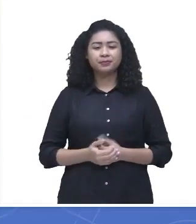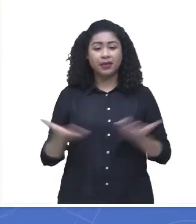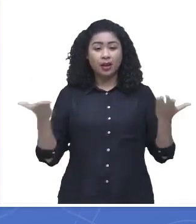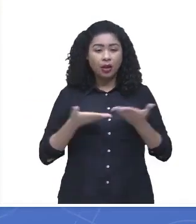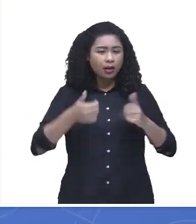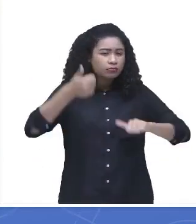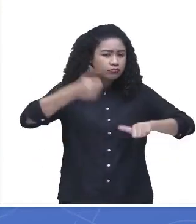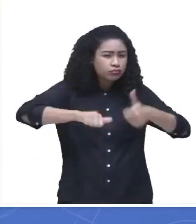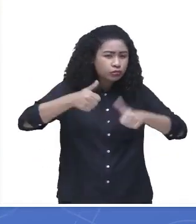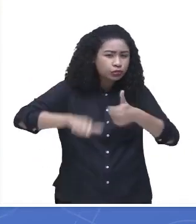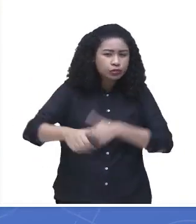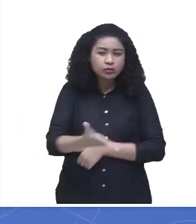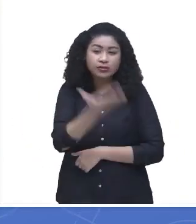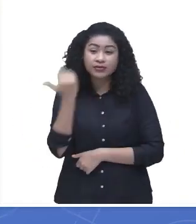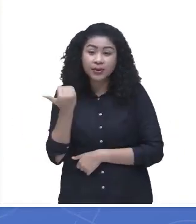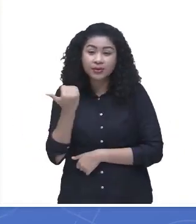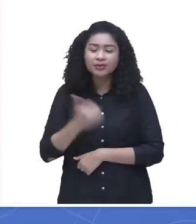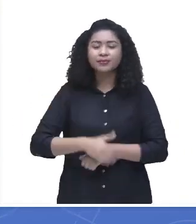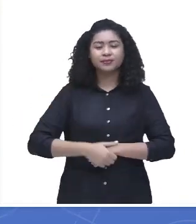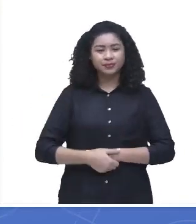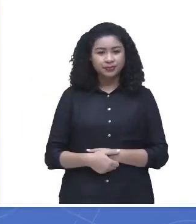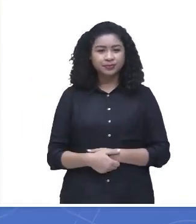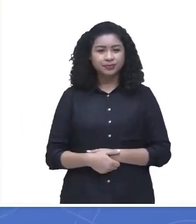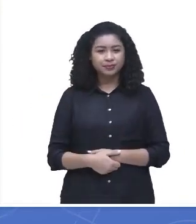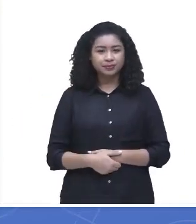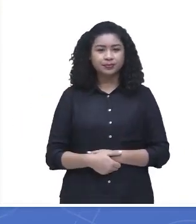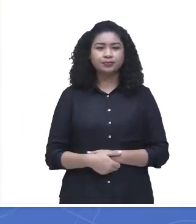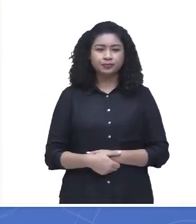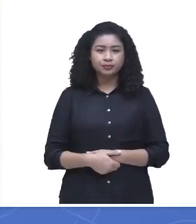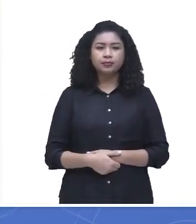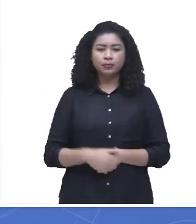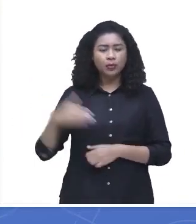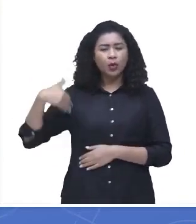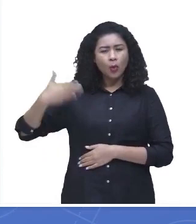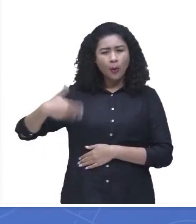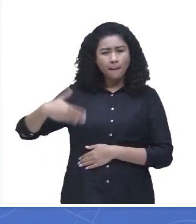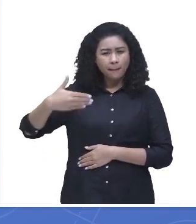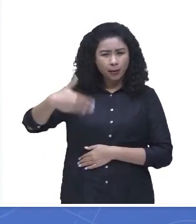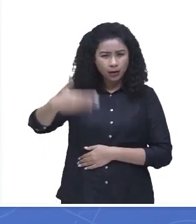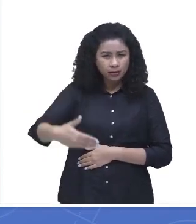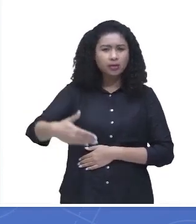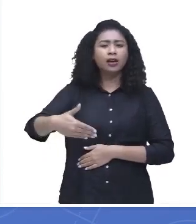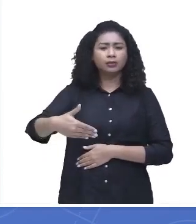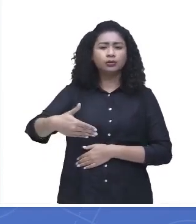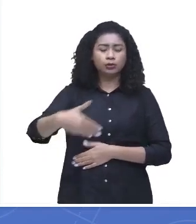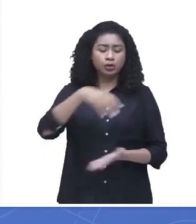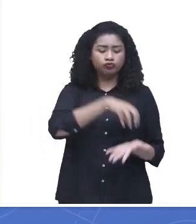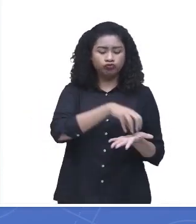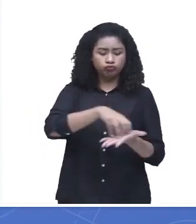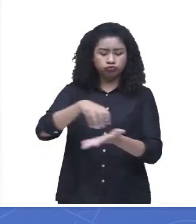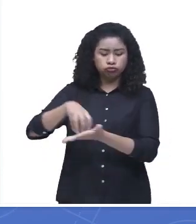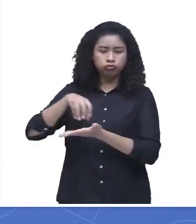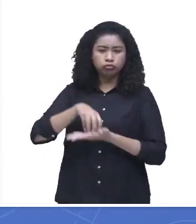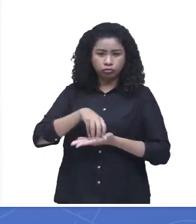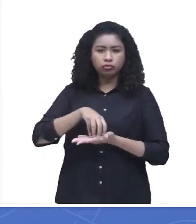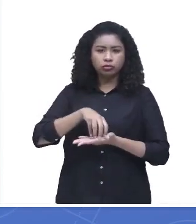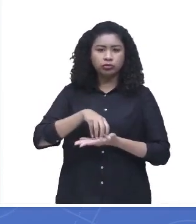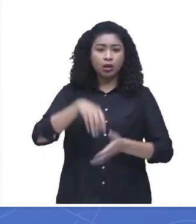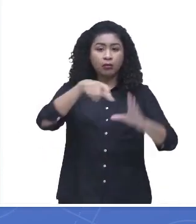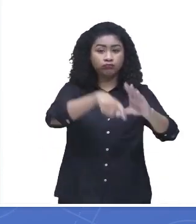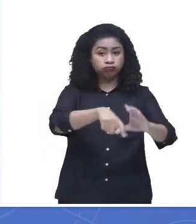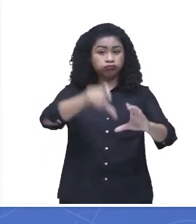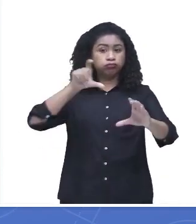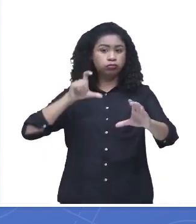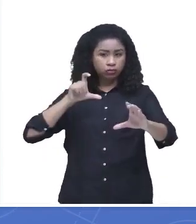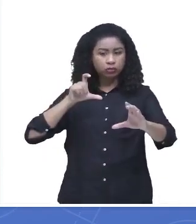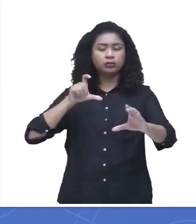análise. Olha só o nosso enunciado. O processo de independência das 13 colônias da América do Norte, que